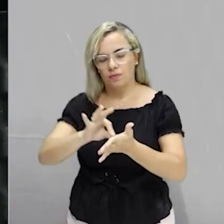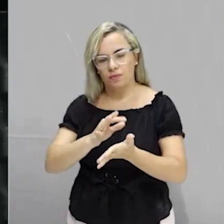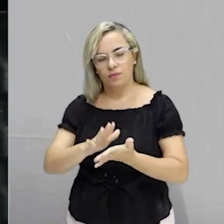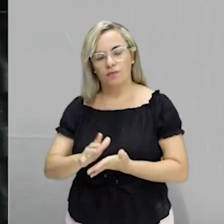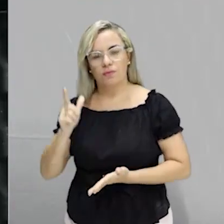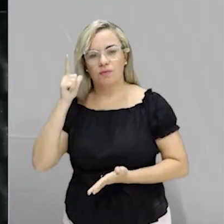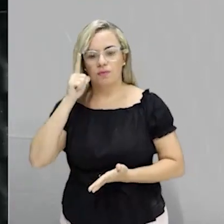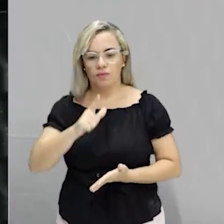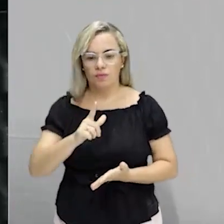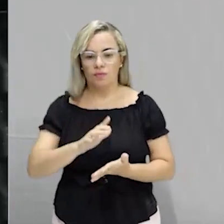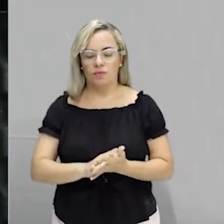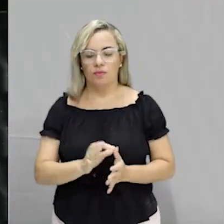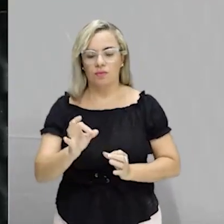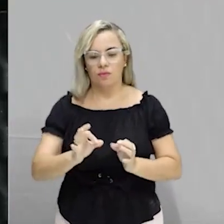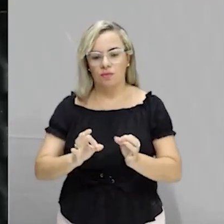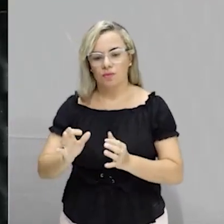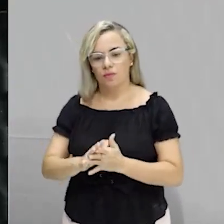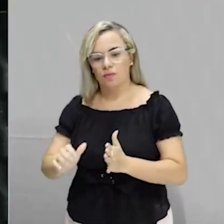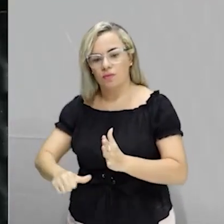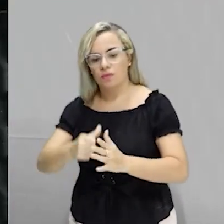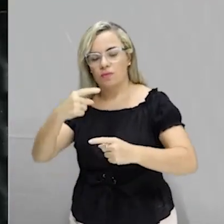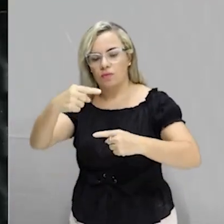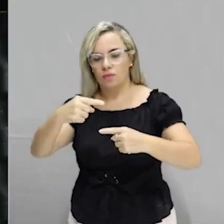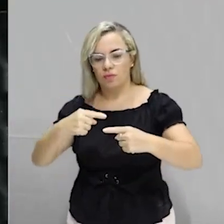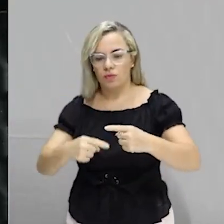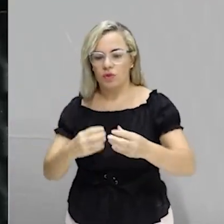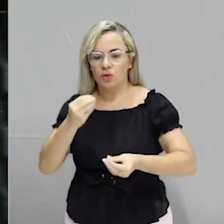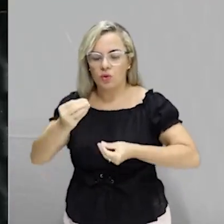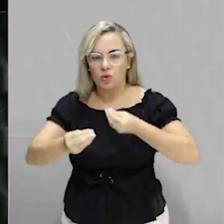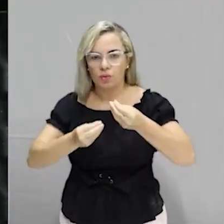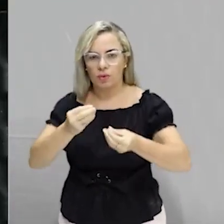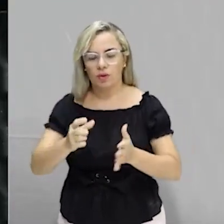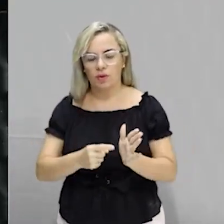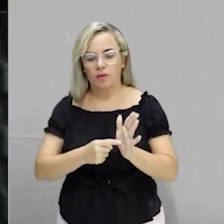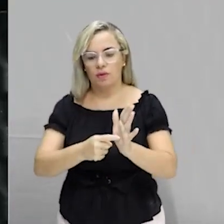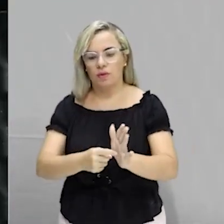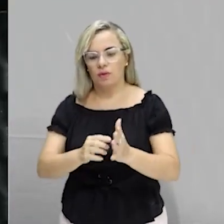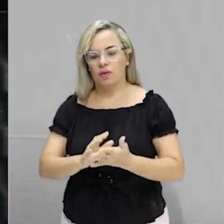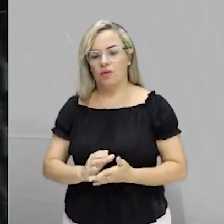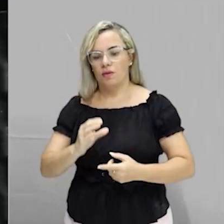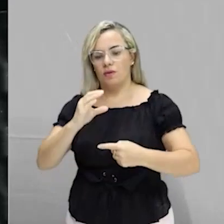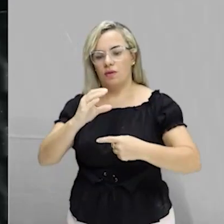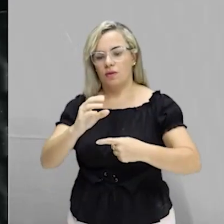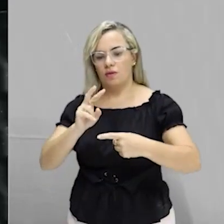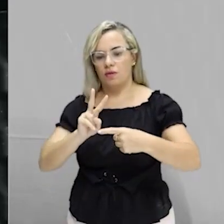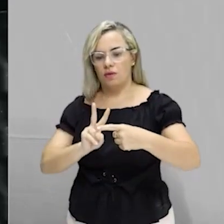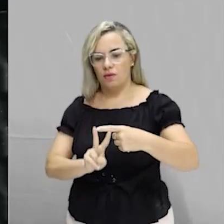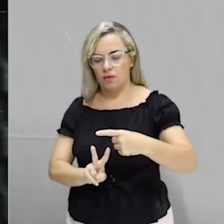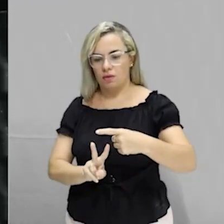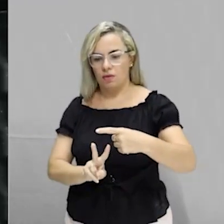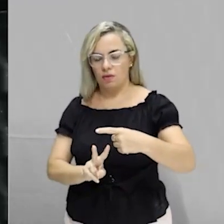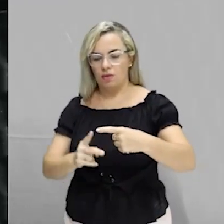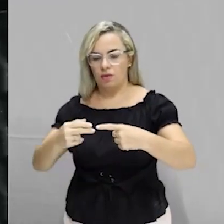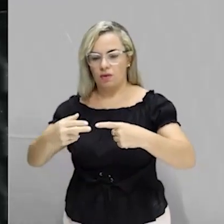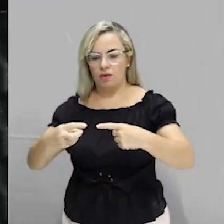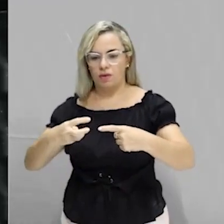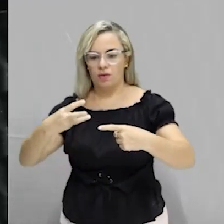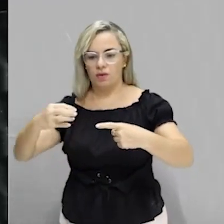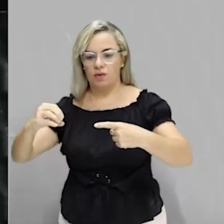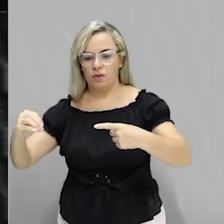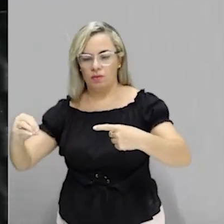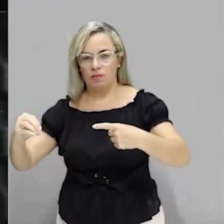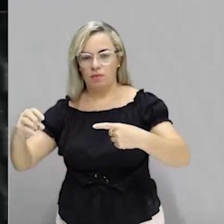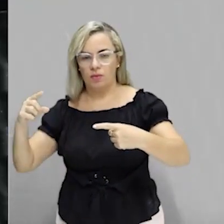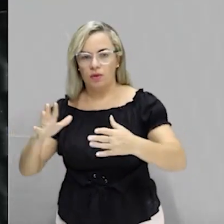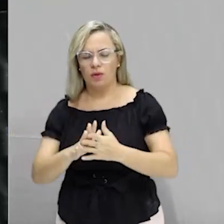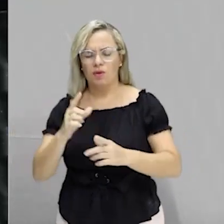consigo montar a minha primeira razão. Como é que ela vai ficar? Ela vai ficar C está para V igual a